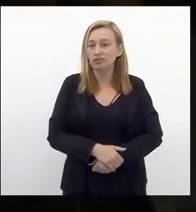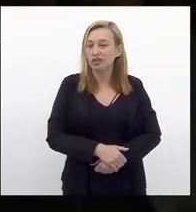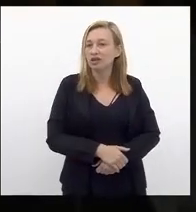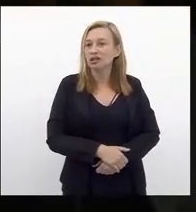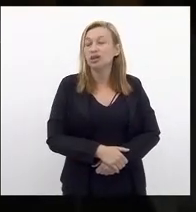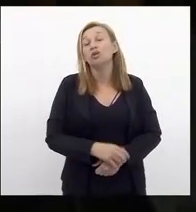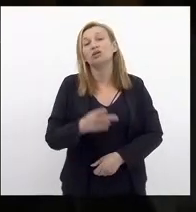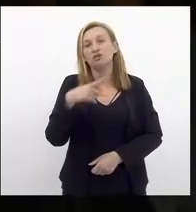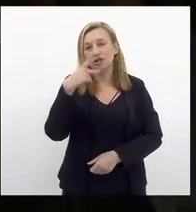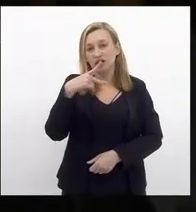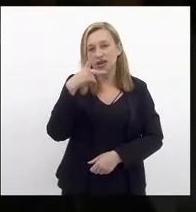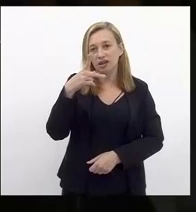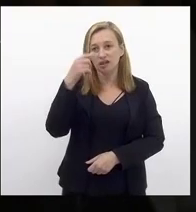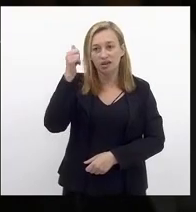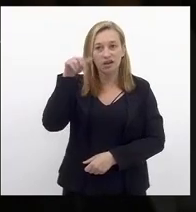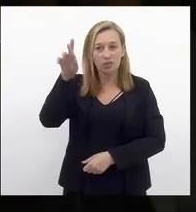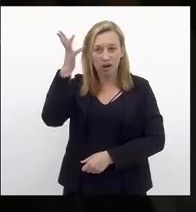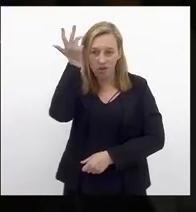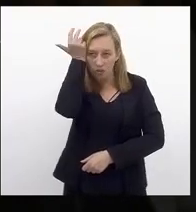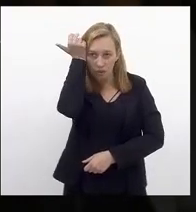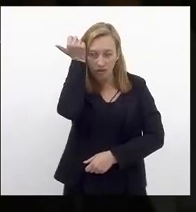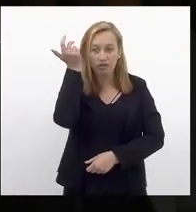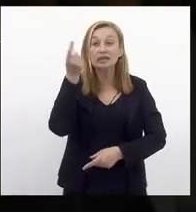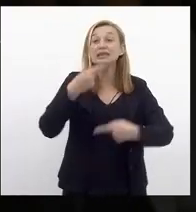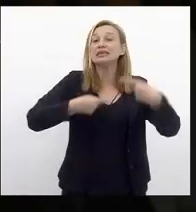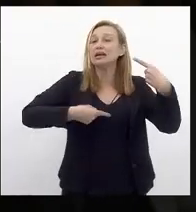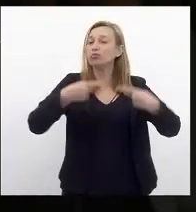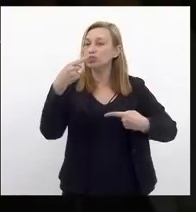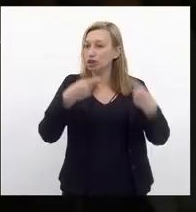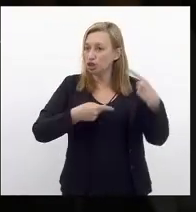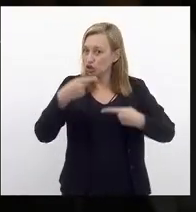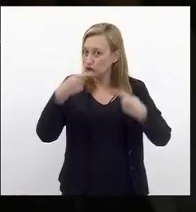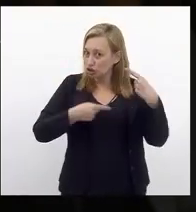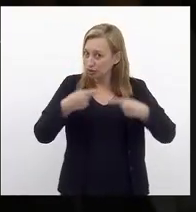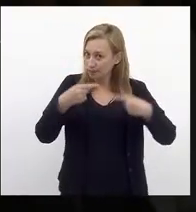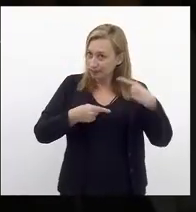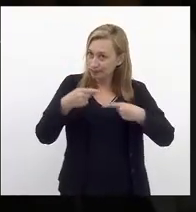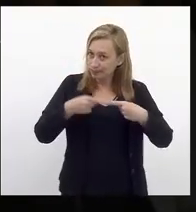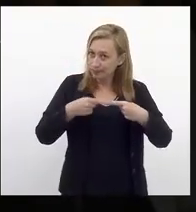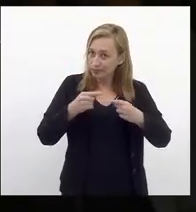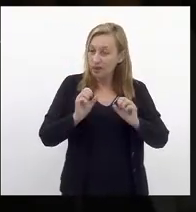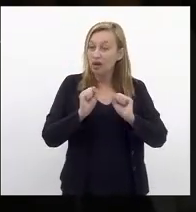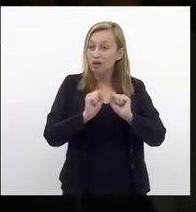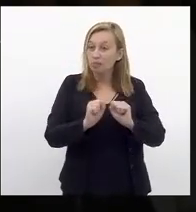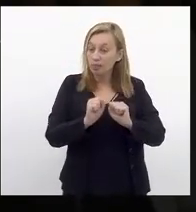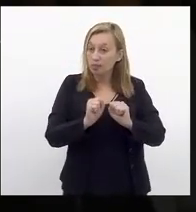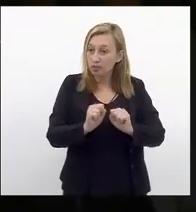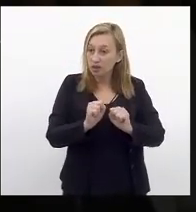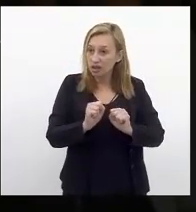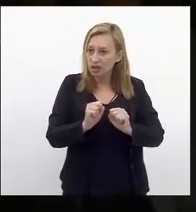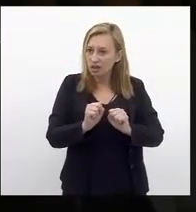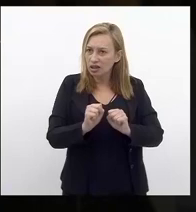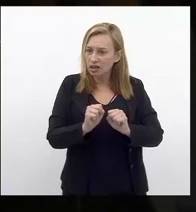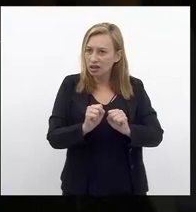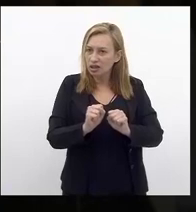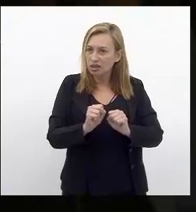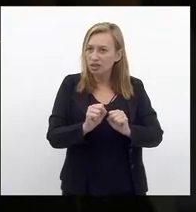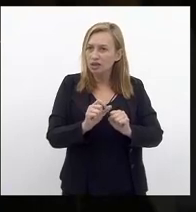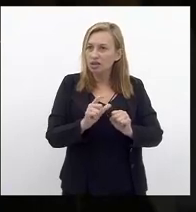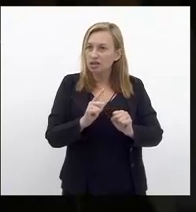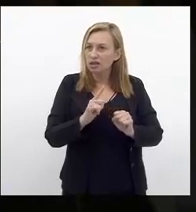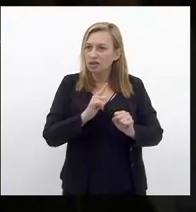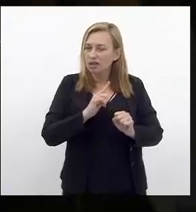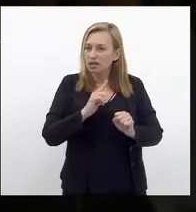e quando eu falei Eliomar que na política e para poder ter cabelinho branco que nós